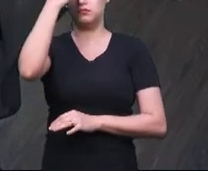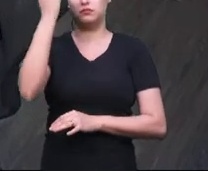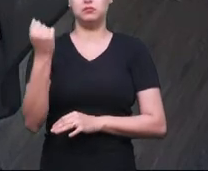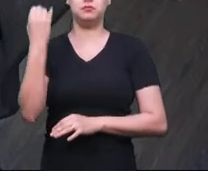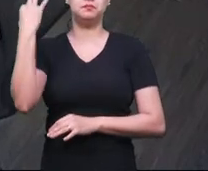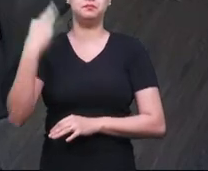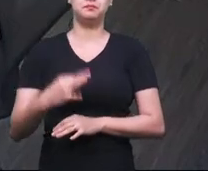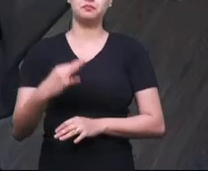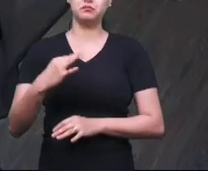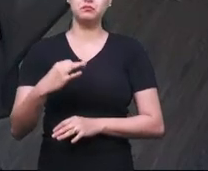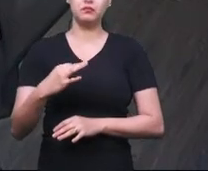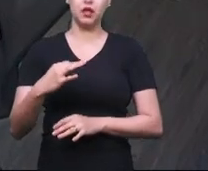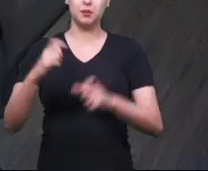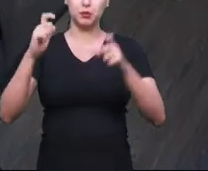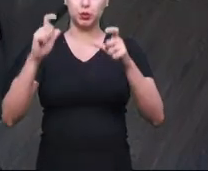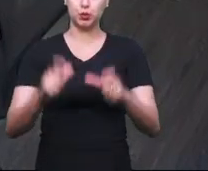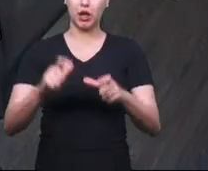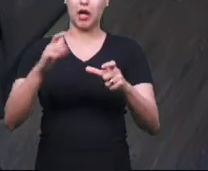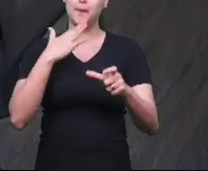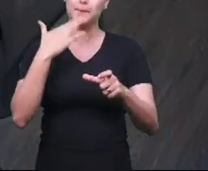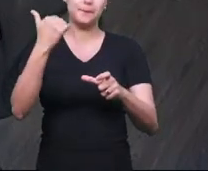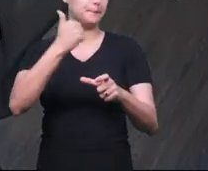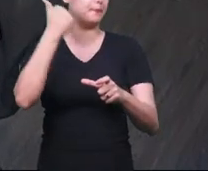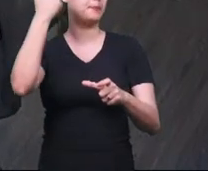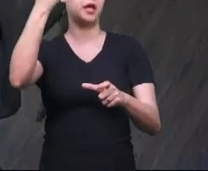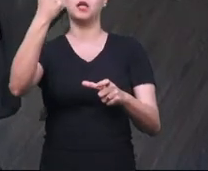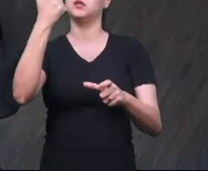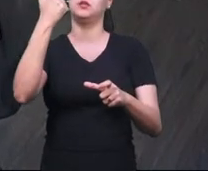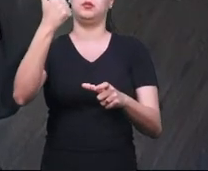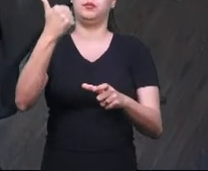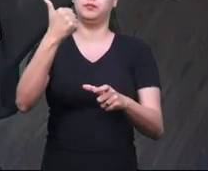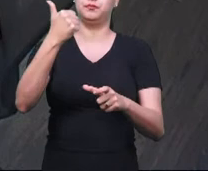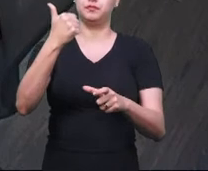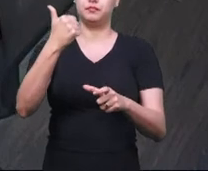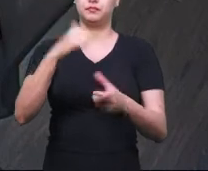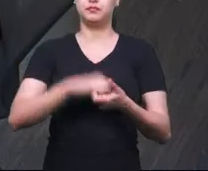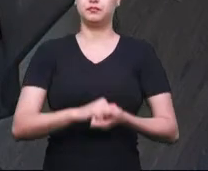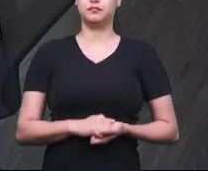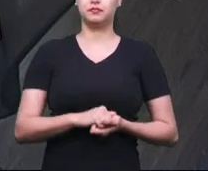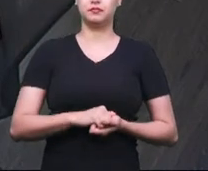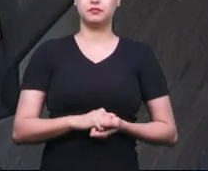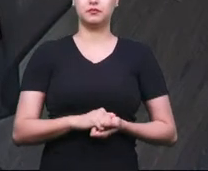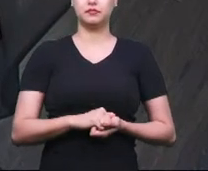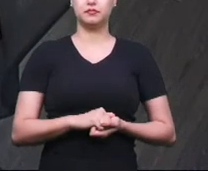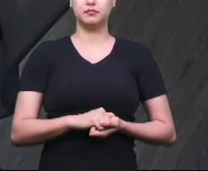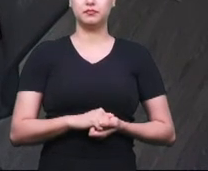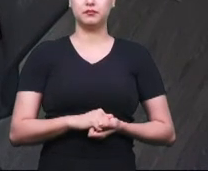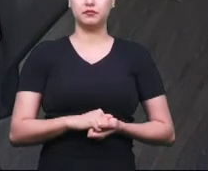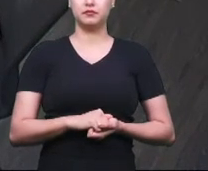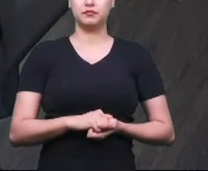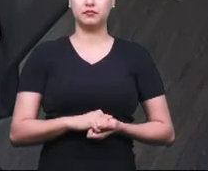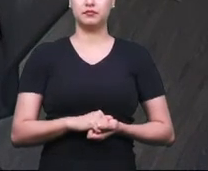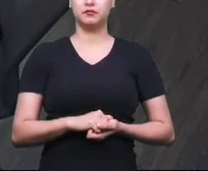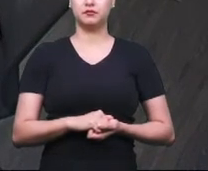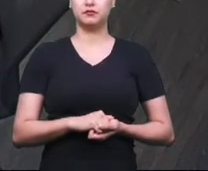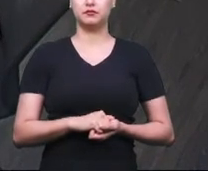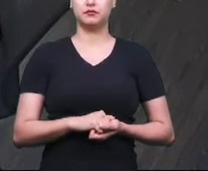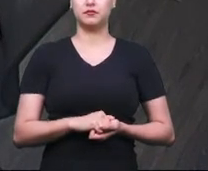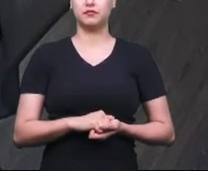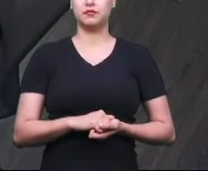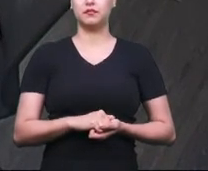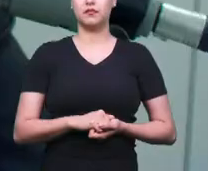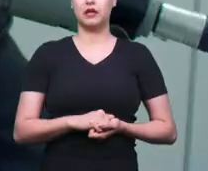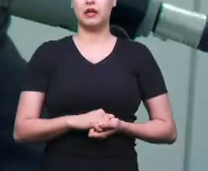no melhor lugar que eu queria, essas coisas acabam, né? Porque a gente se sente tão bem no meio dos